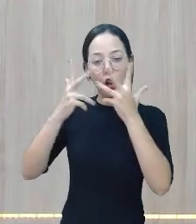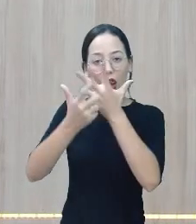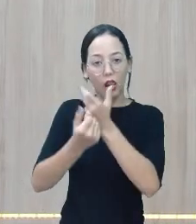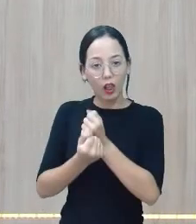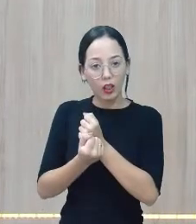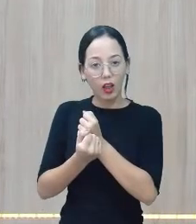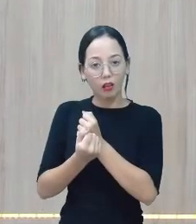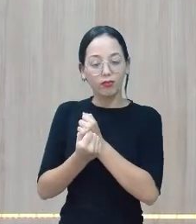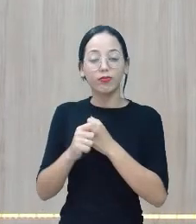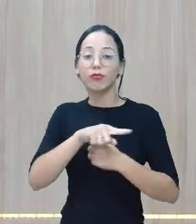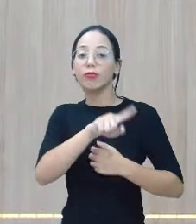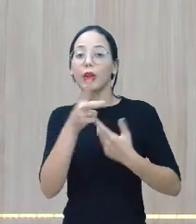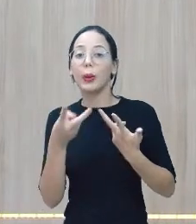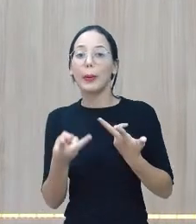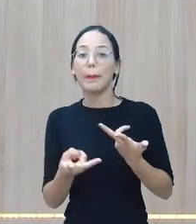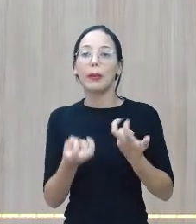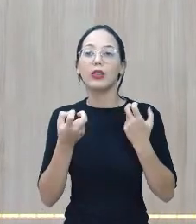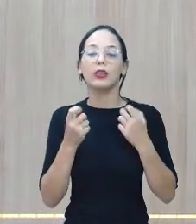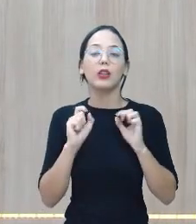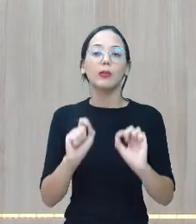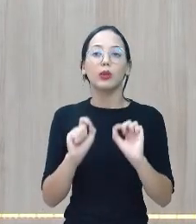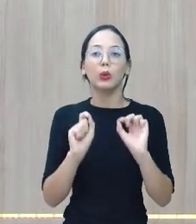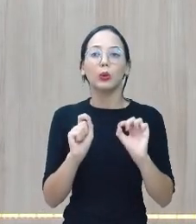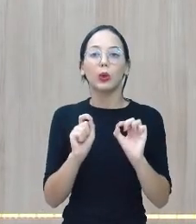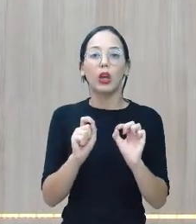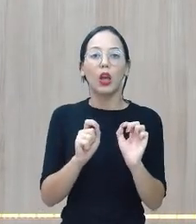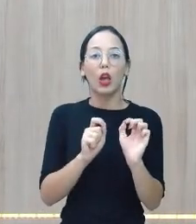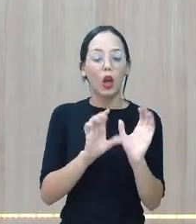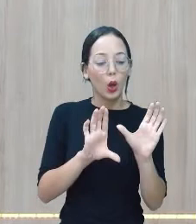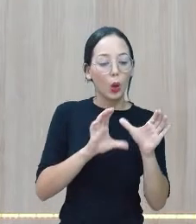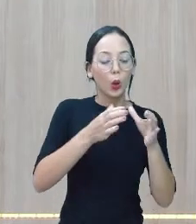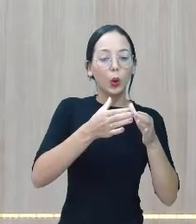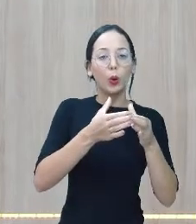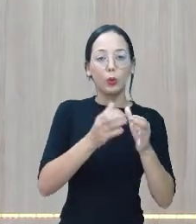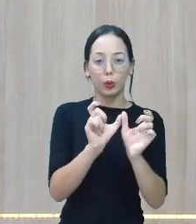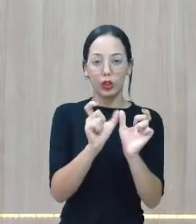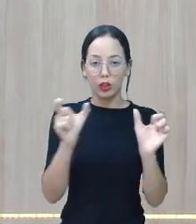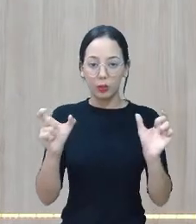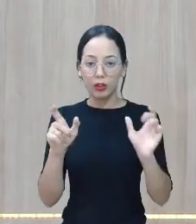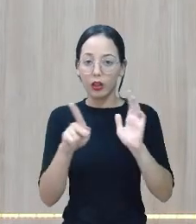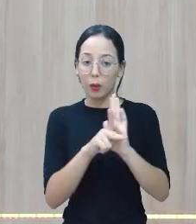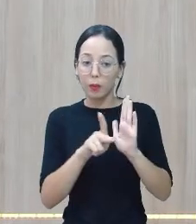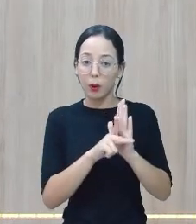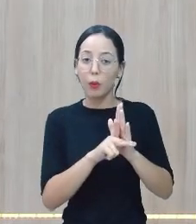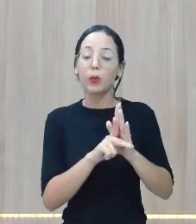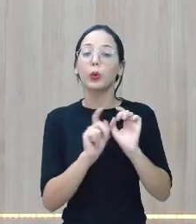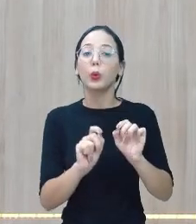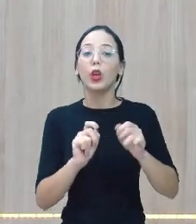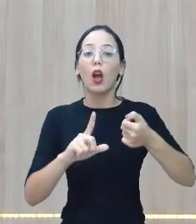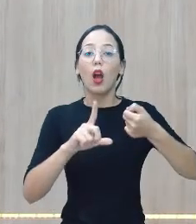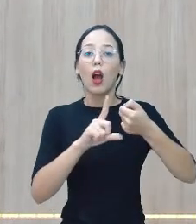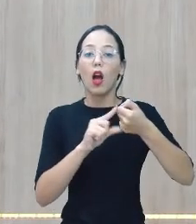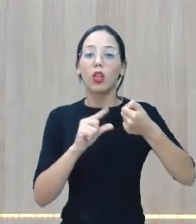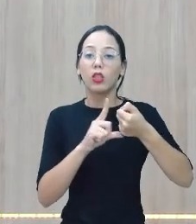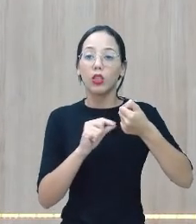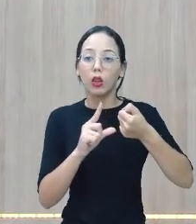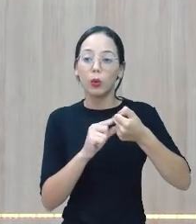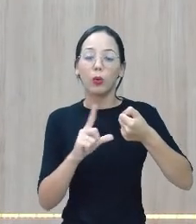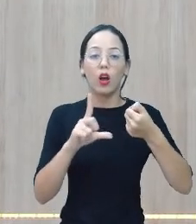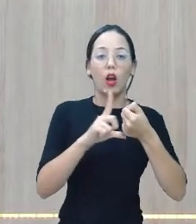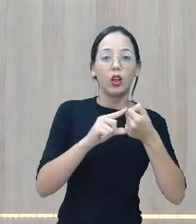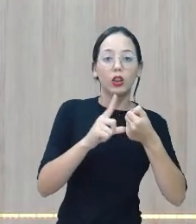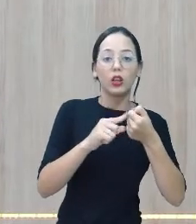vocês percebem que aqui a classe gramatical é artigo, não é? Então, nós temos aqui